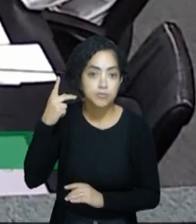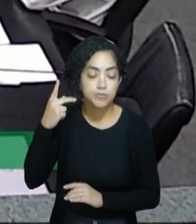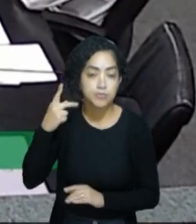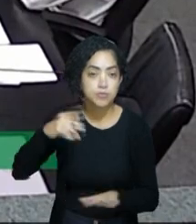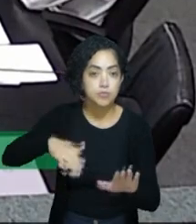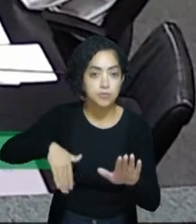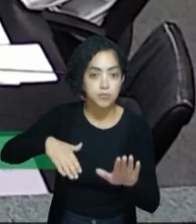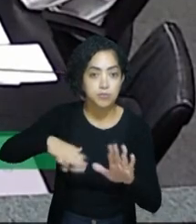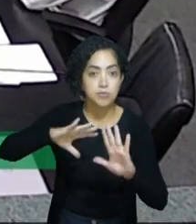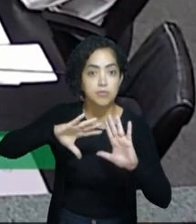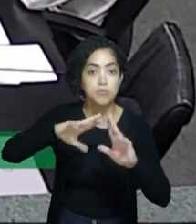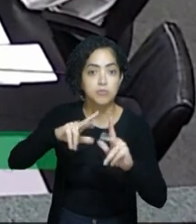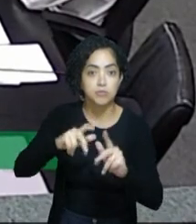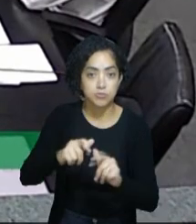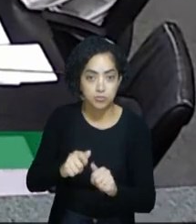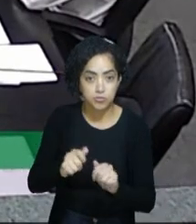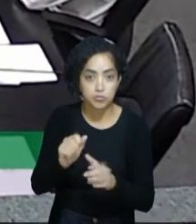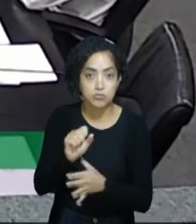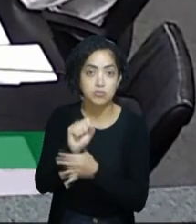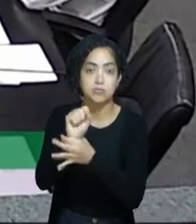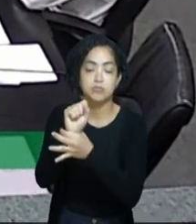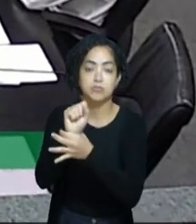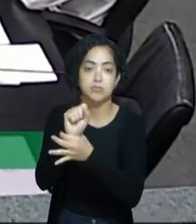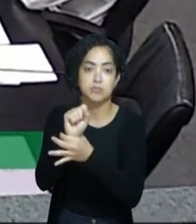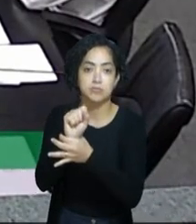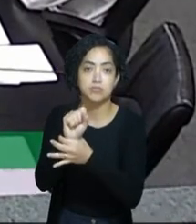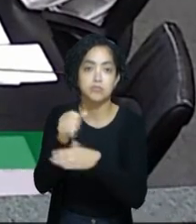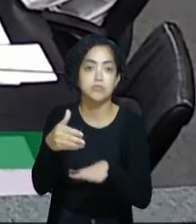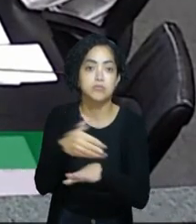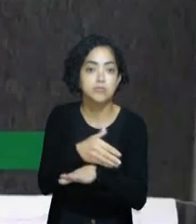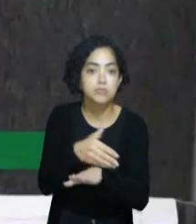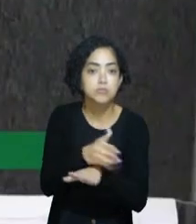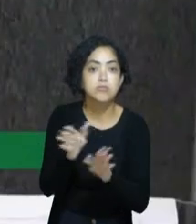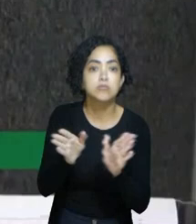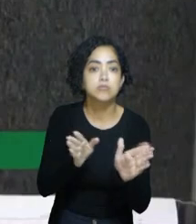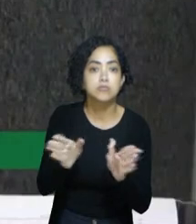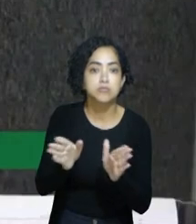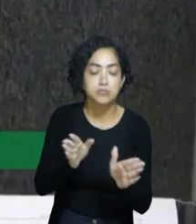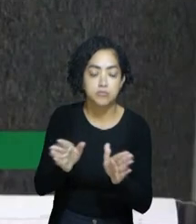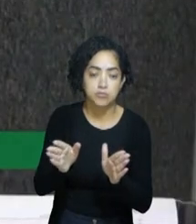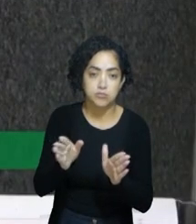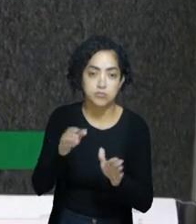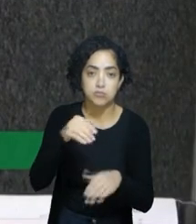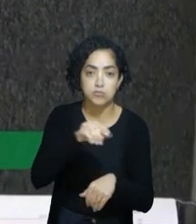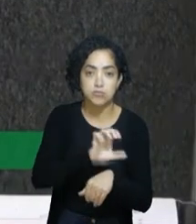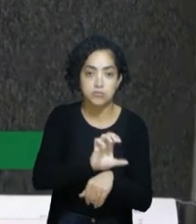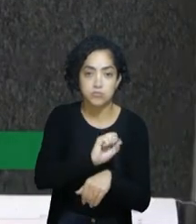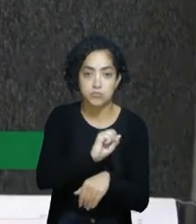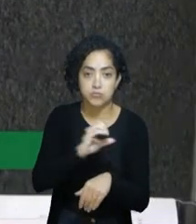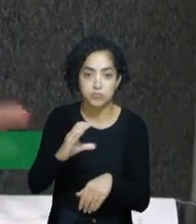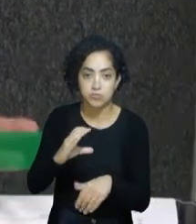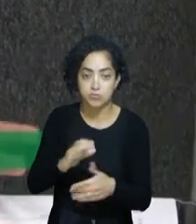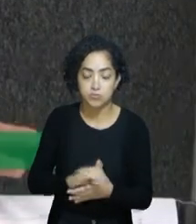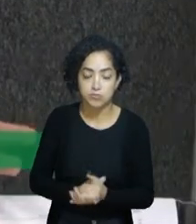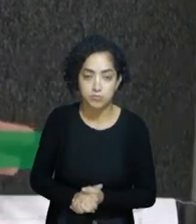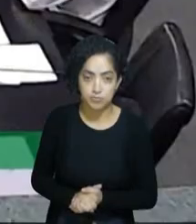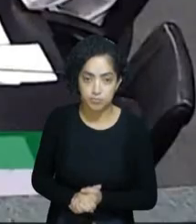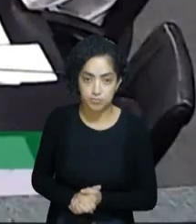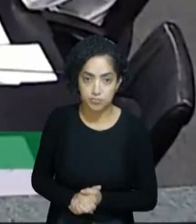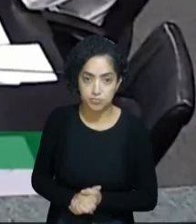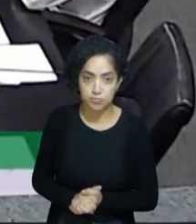todos para garantir acessibilidade plena nas praias marítimas urbanas do Estado de Santa Catarina e da outras